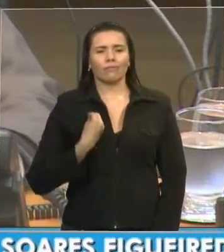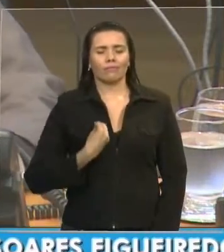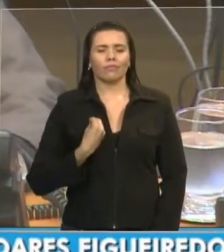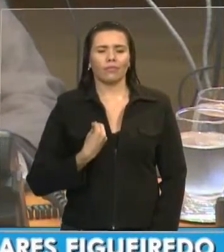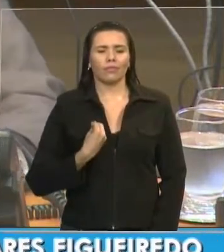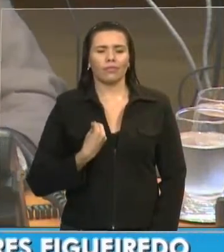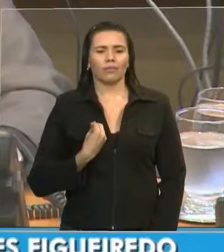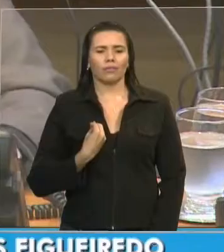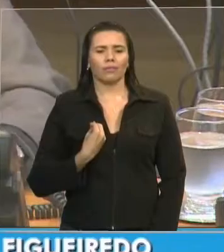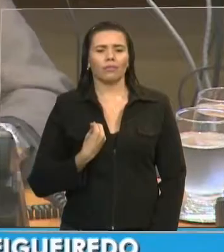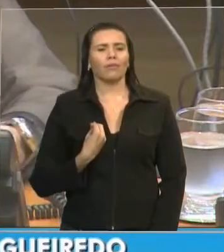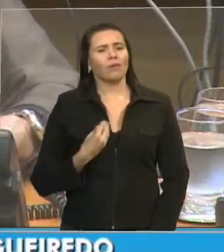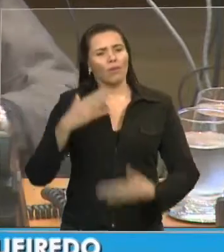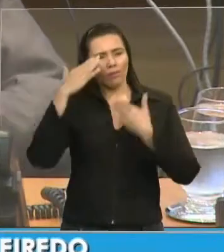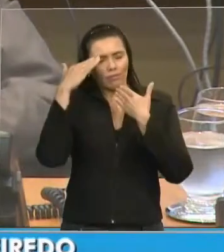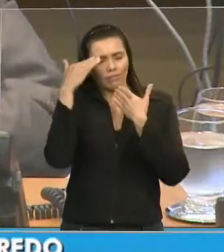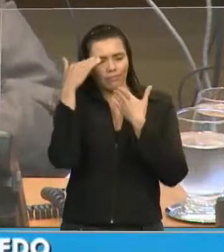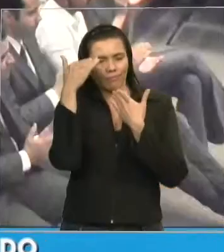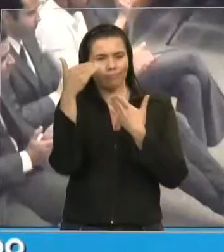Muito obrigado.